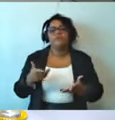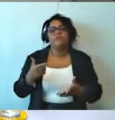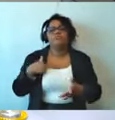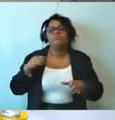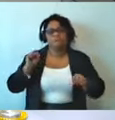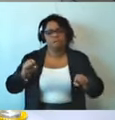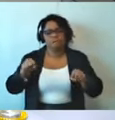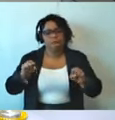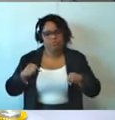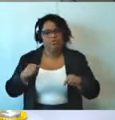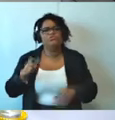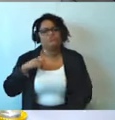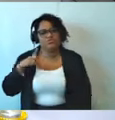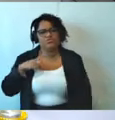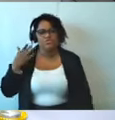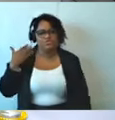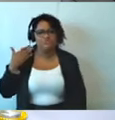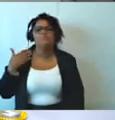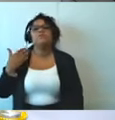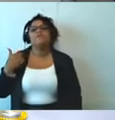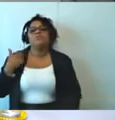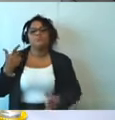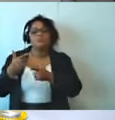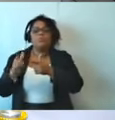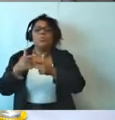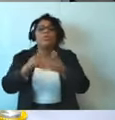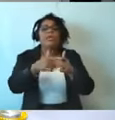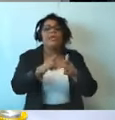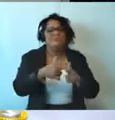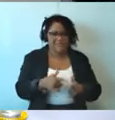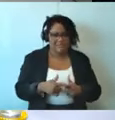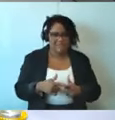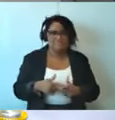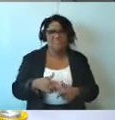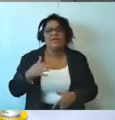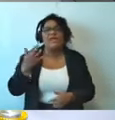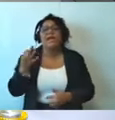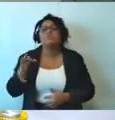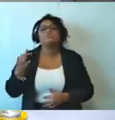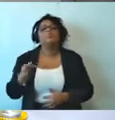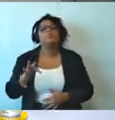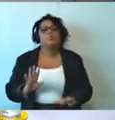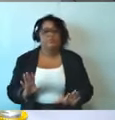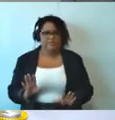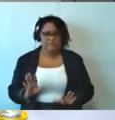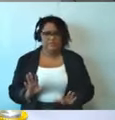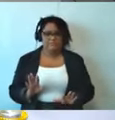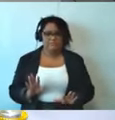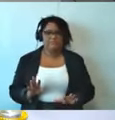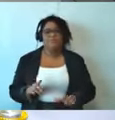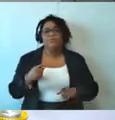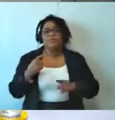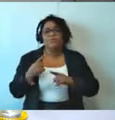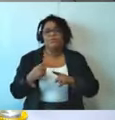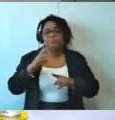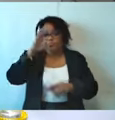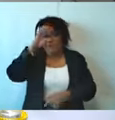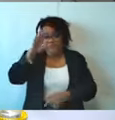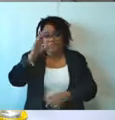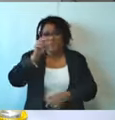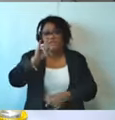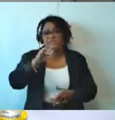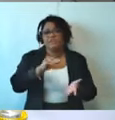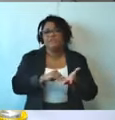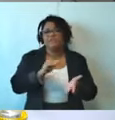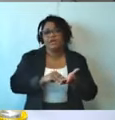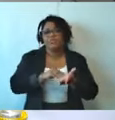da minha vida, eu sei as mazelas que a gente passa, as dores que a gente tem, principalmente quando não tem atuação do poder público de maneira